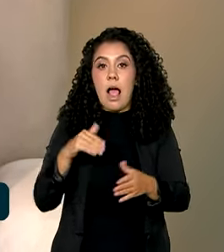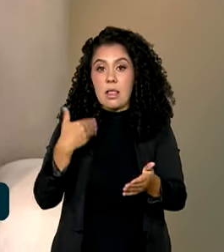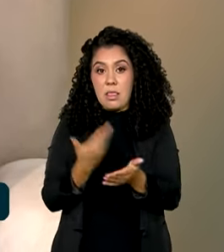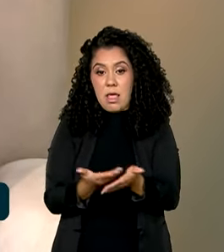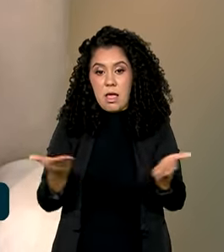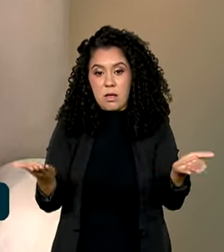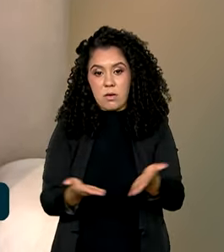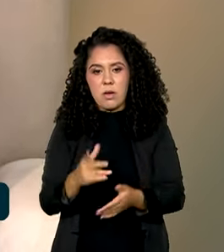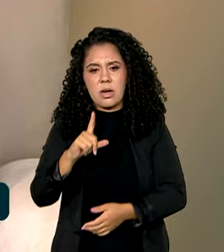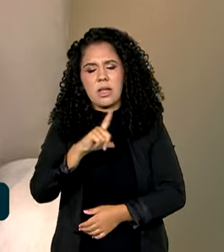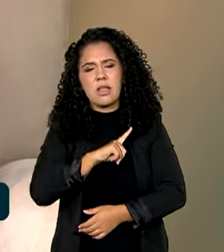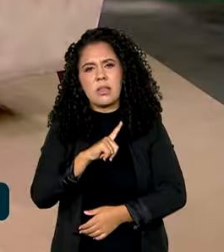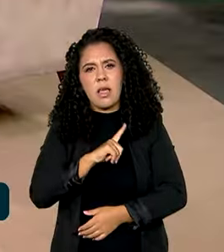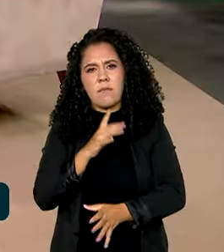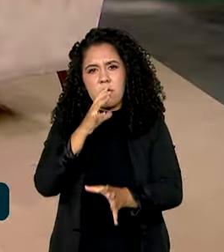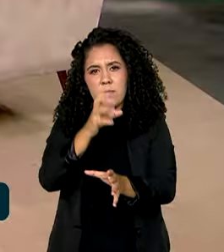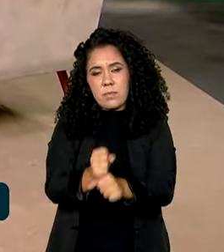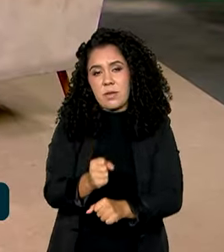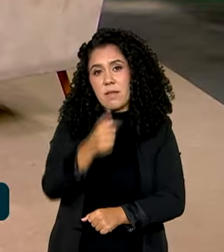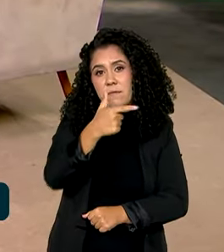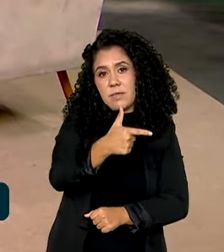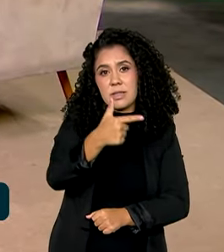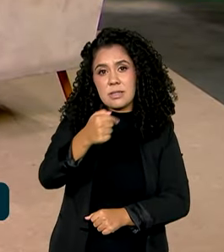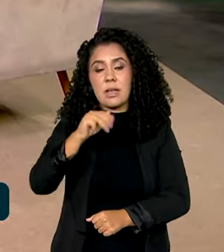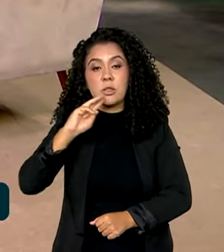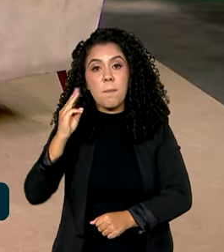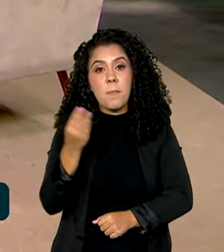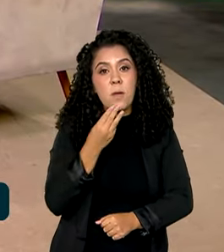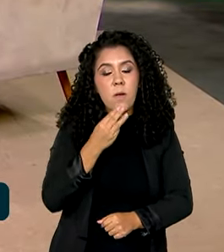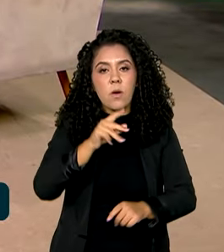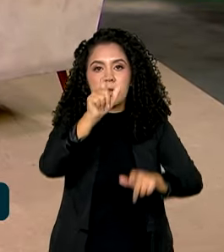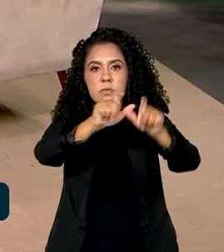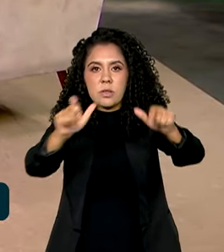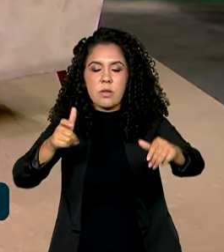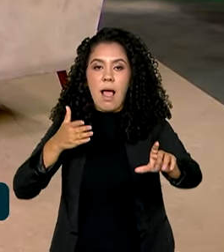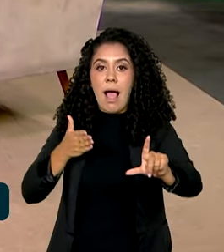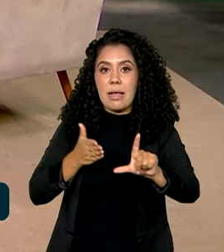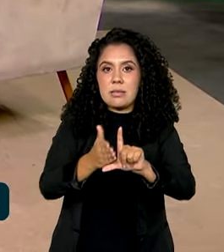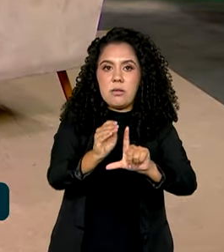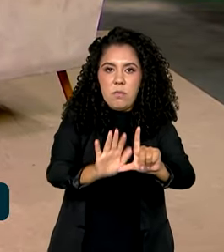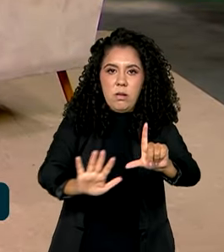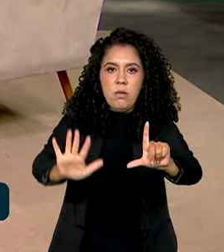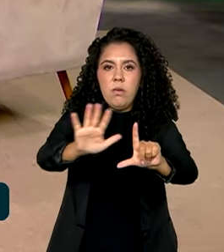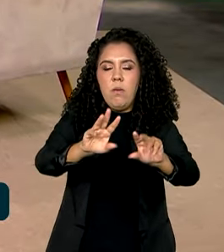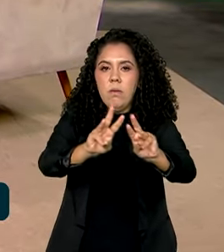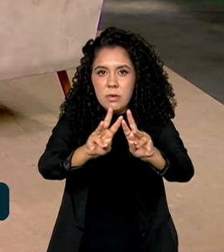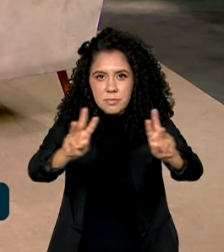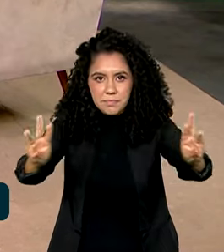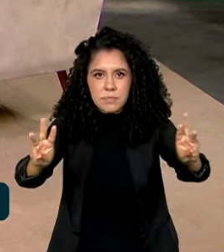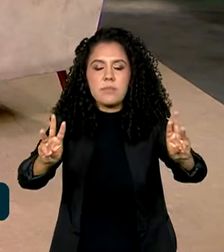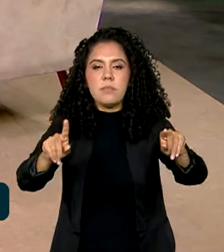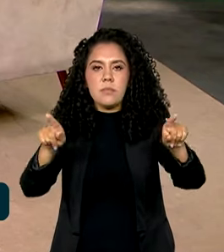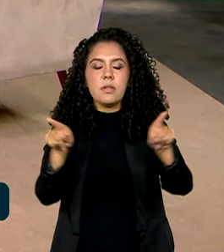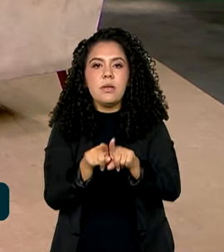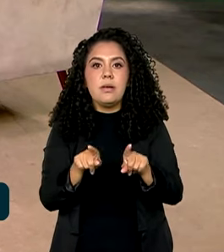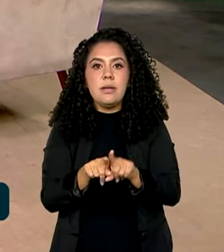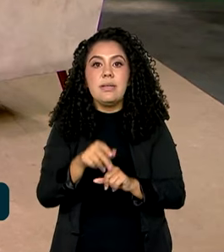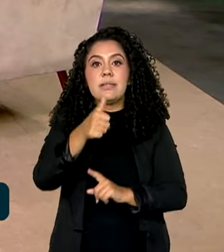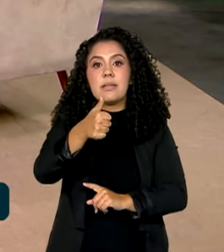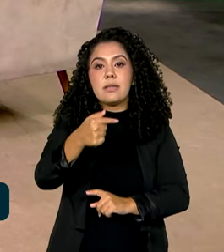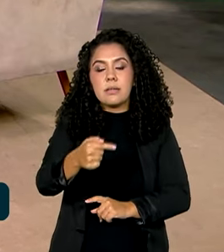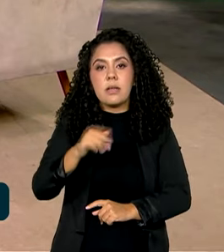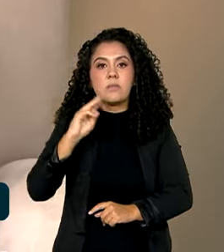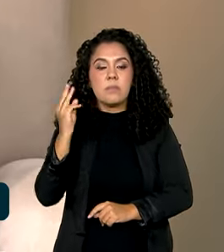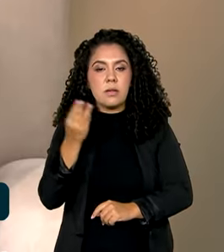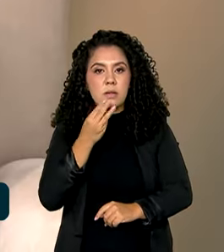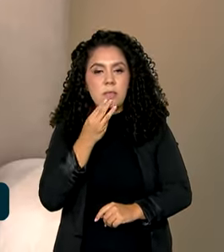momento 27 milhões de acessos ao site do Desenrola e 17 milhões logaram